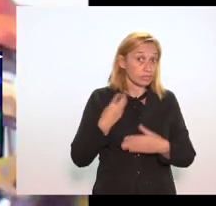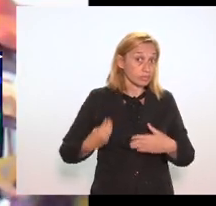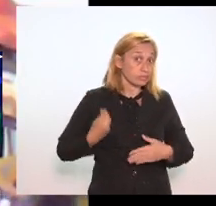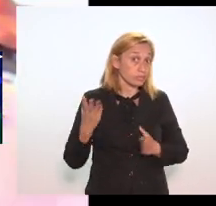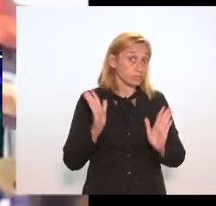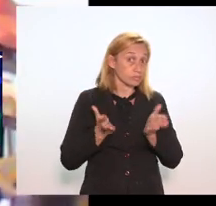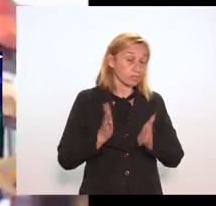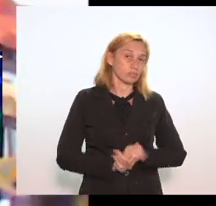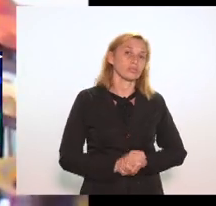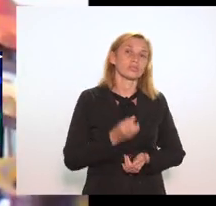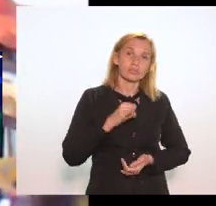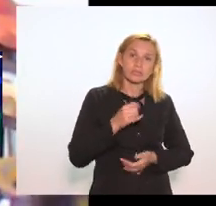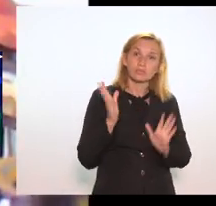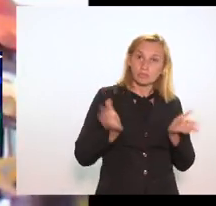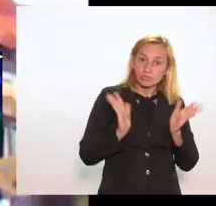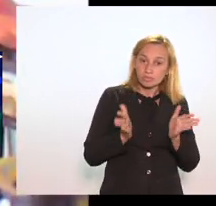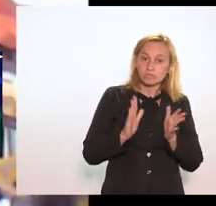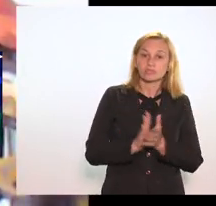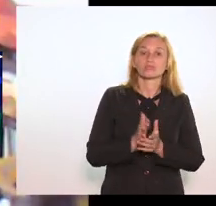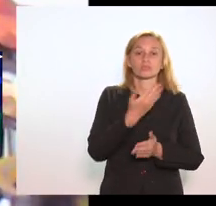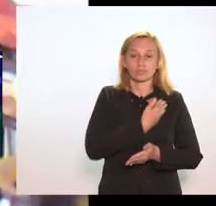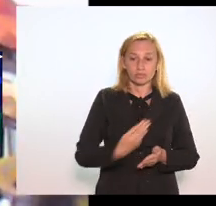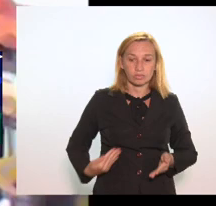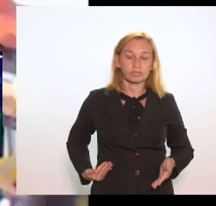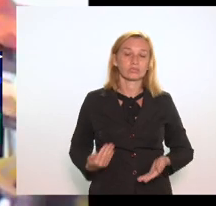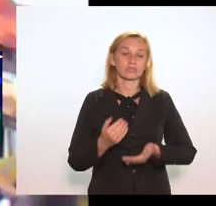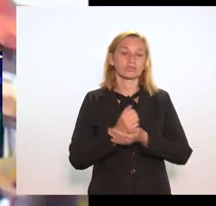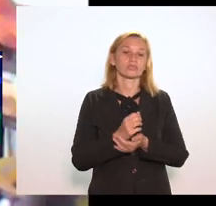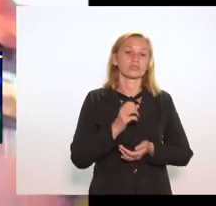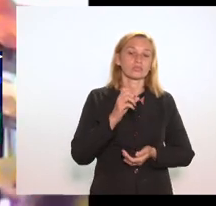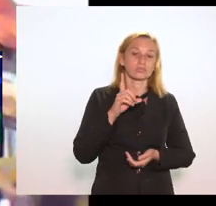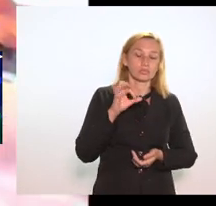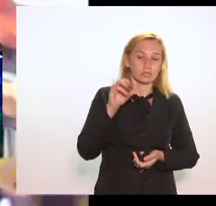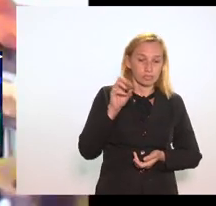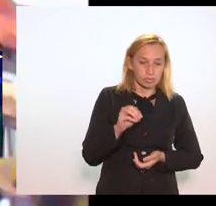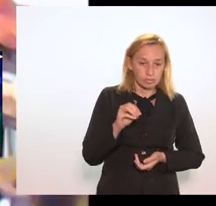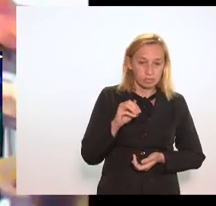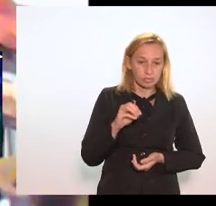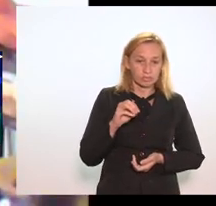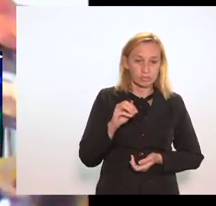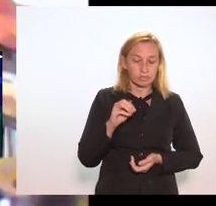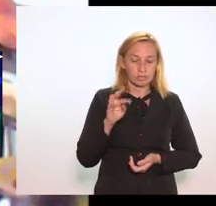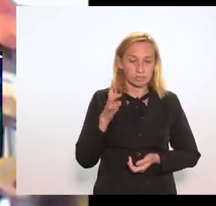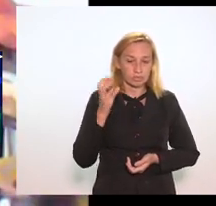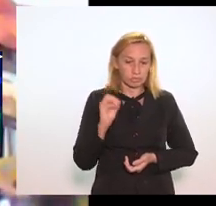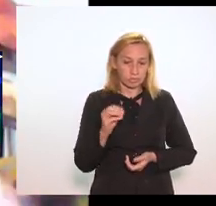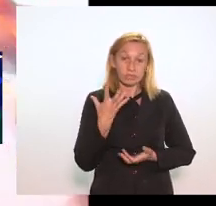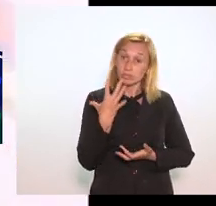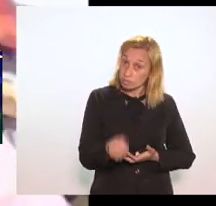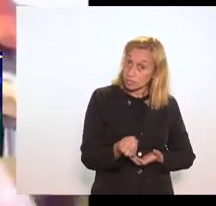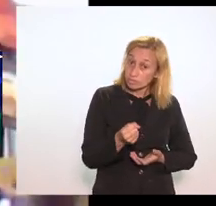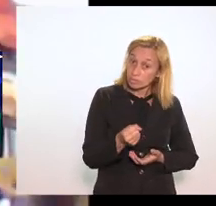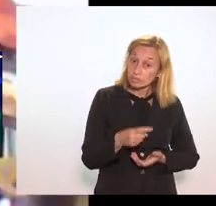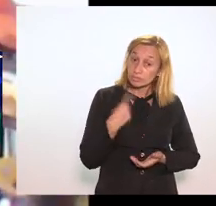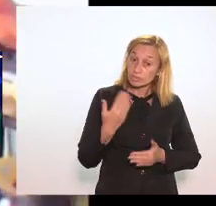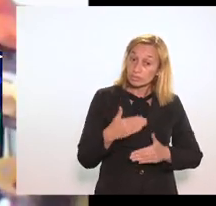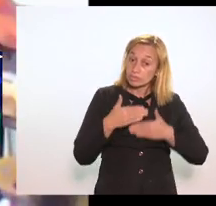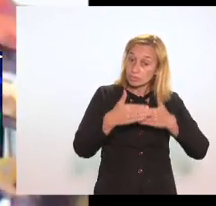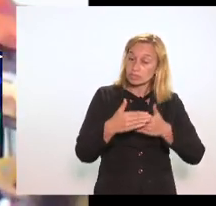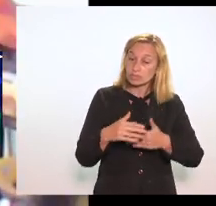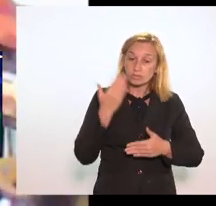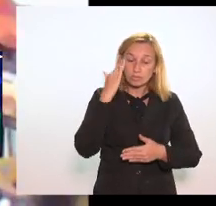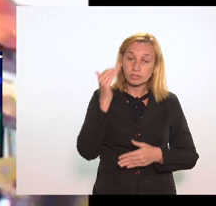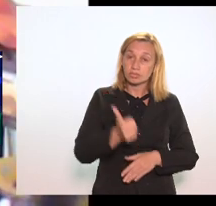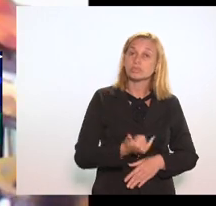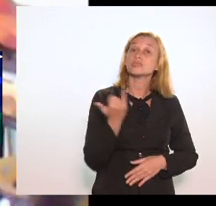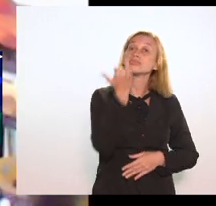enfrentam-se hoje o governador do Cláudio Caju aceita que se você for Special Agent avança para o entendimento